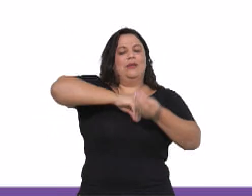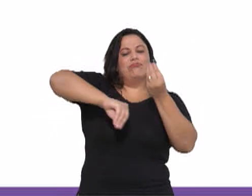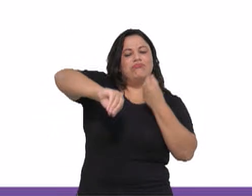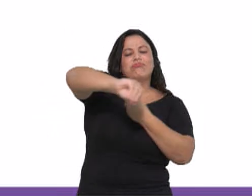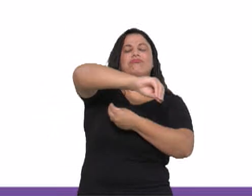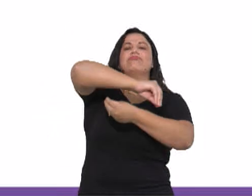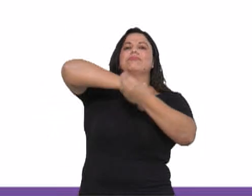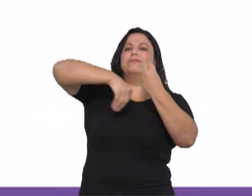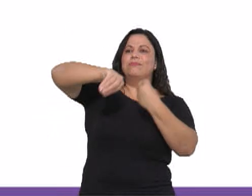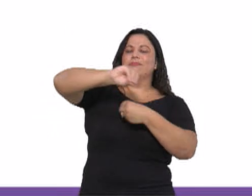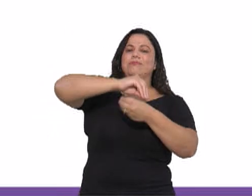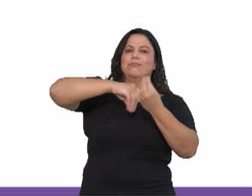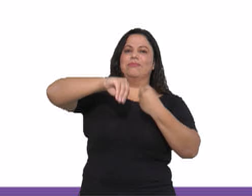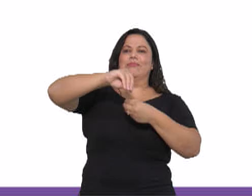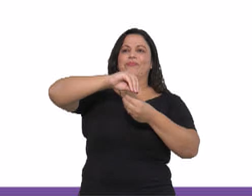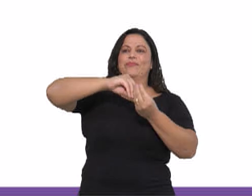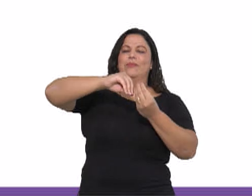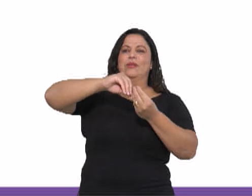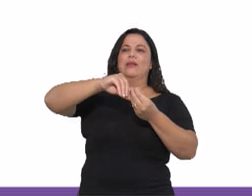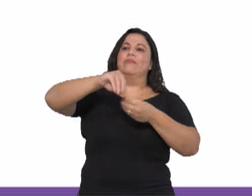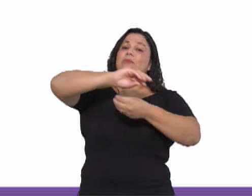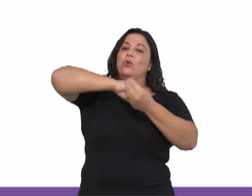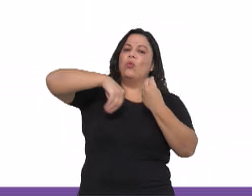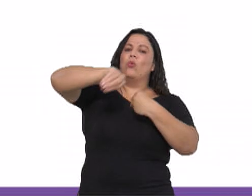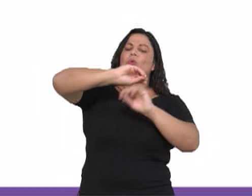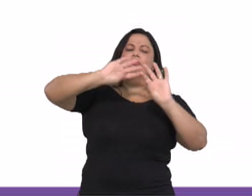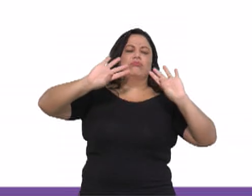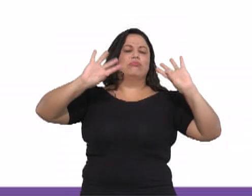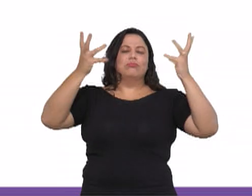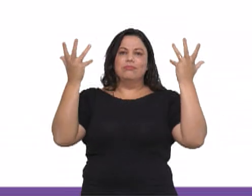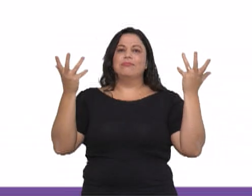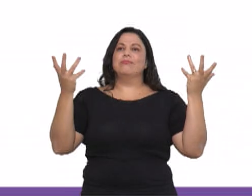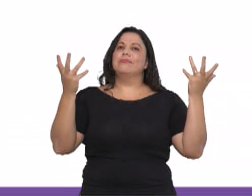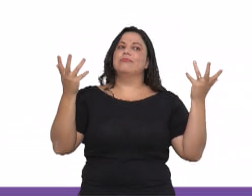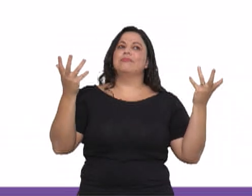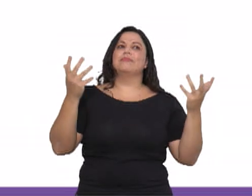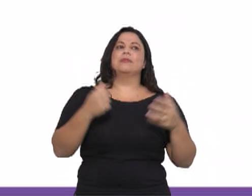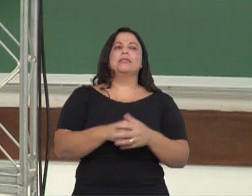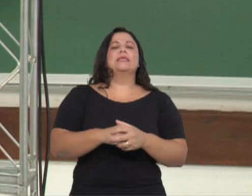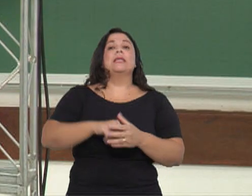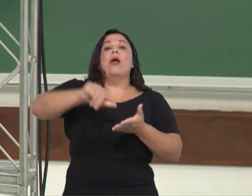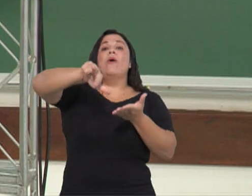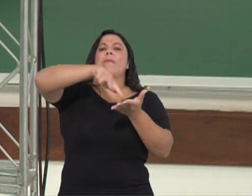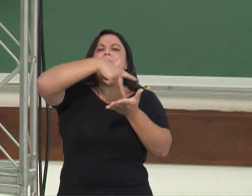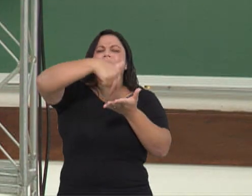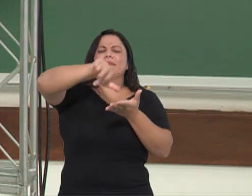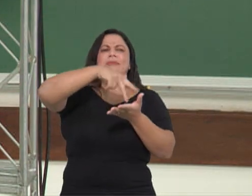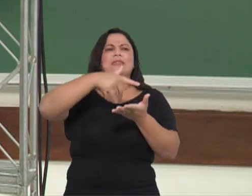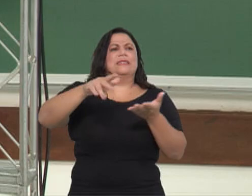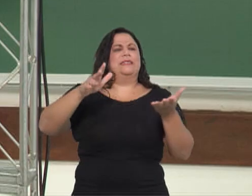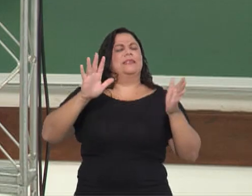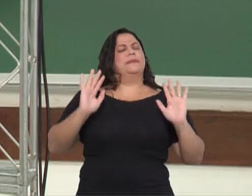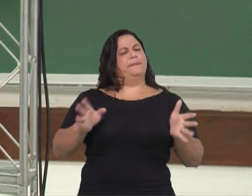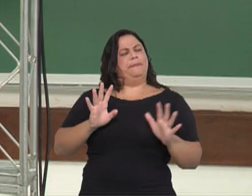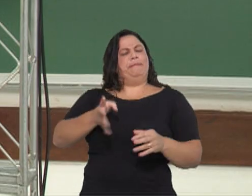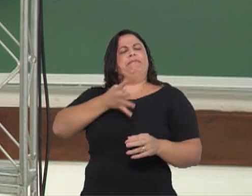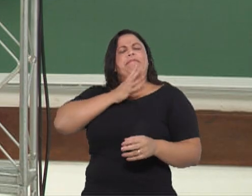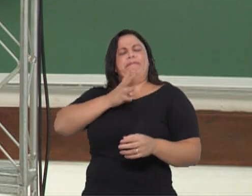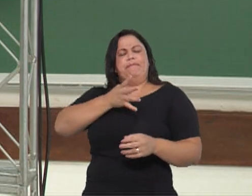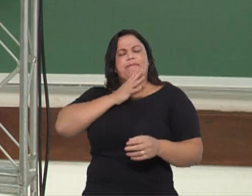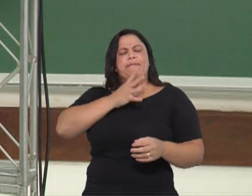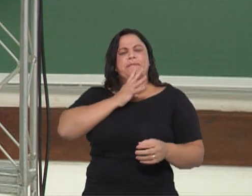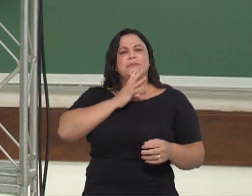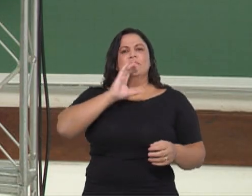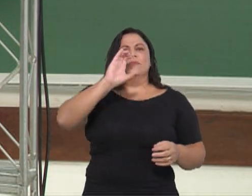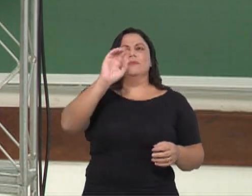foi incorporada dentro de outras festas típicas. Uma dança bastante conhecida também é a chula.